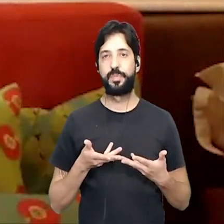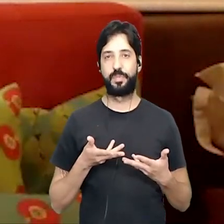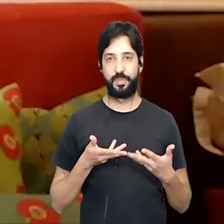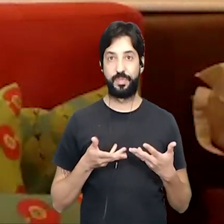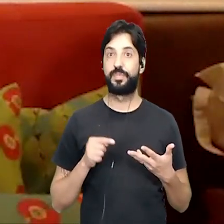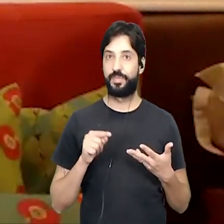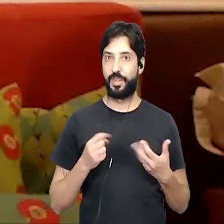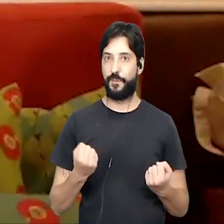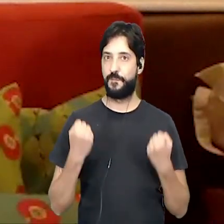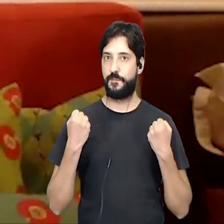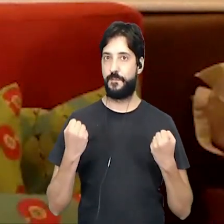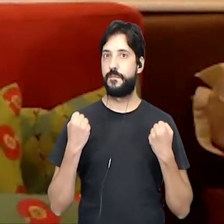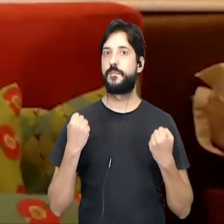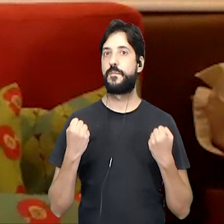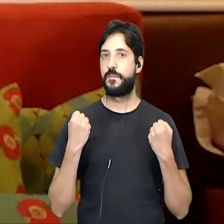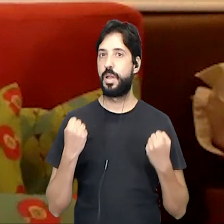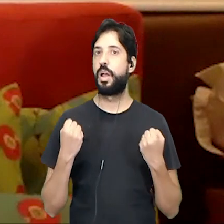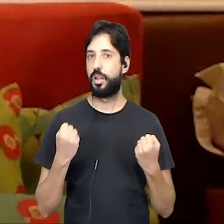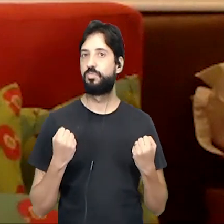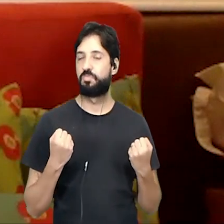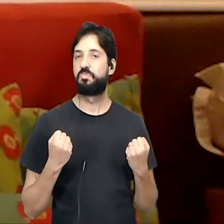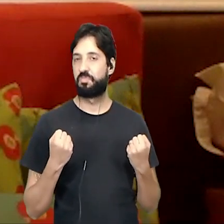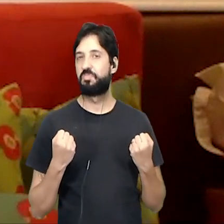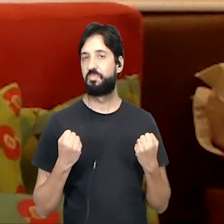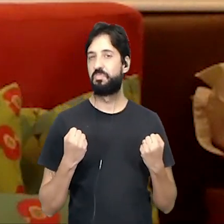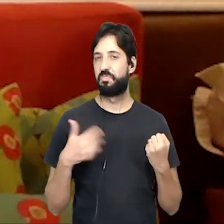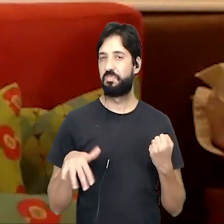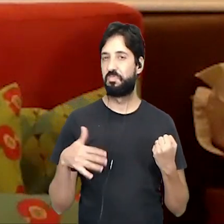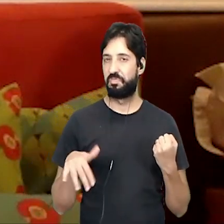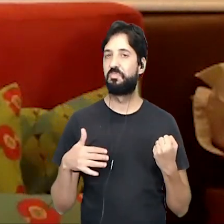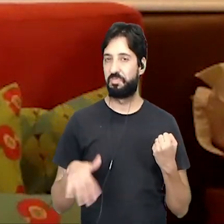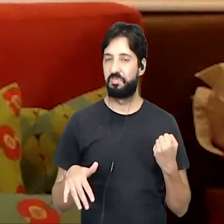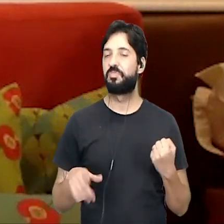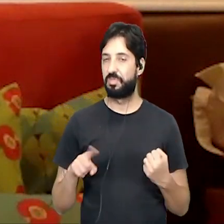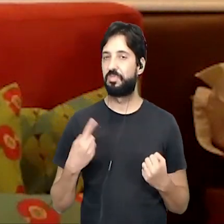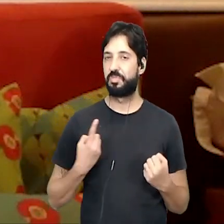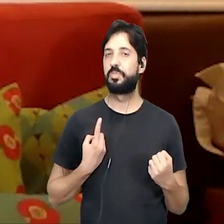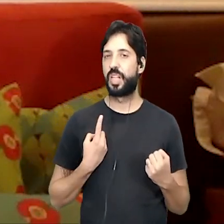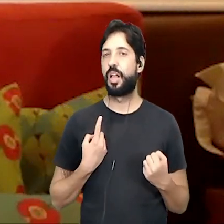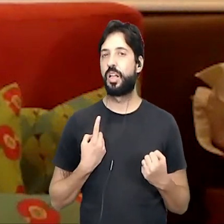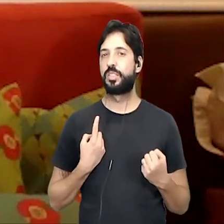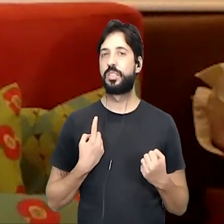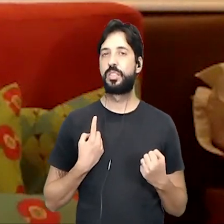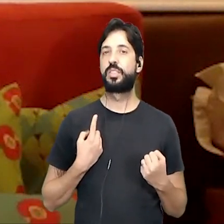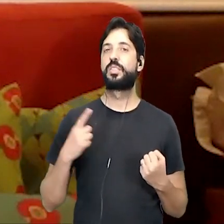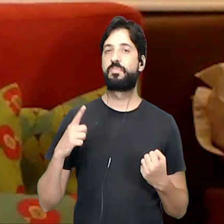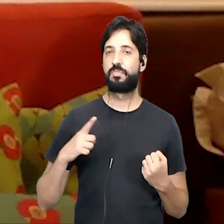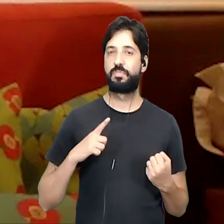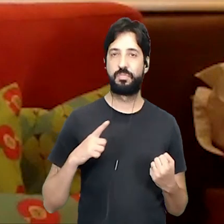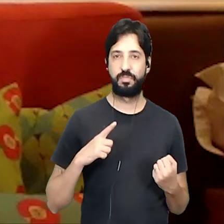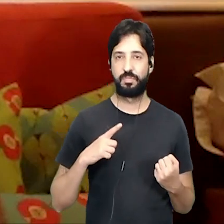de relação. Eu acho que isso é de uma potência enorme, né? E que a